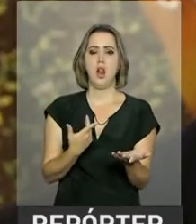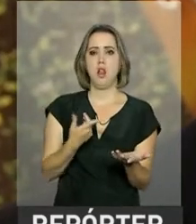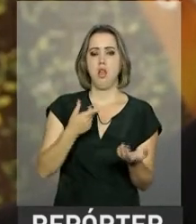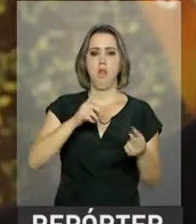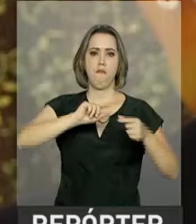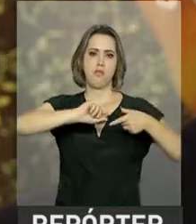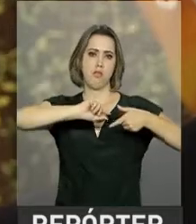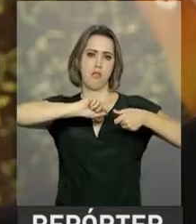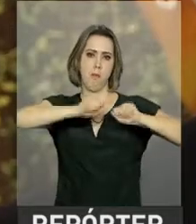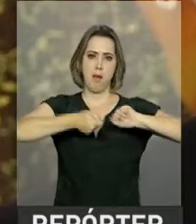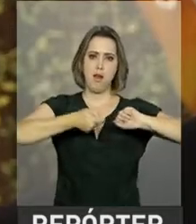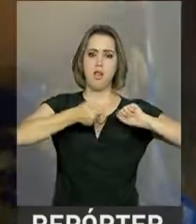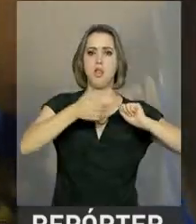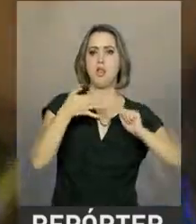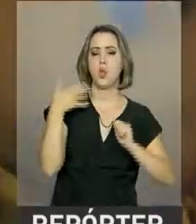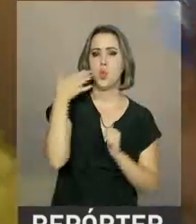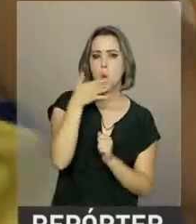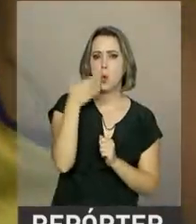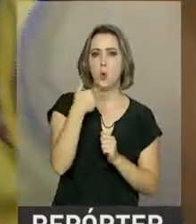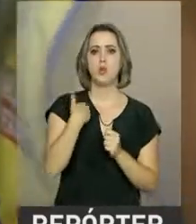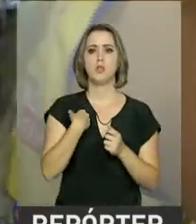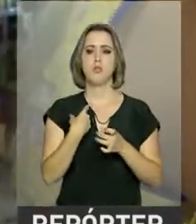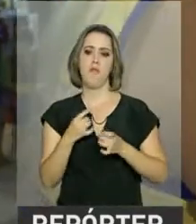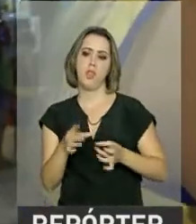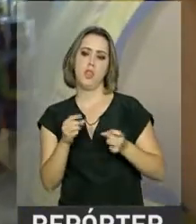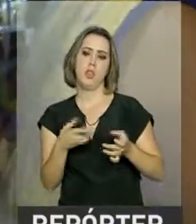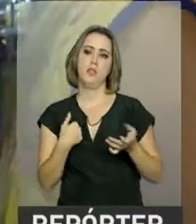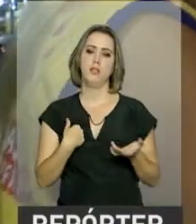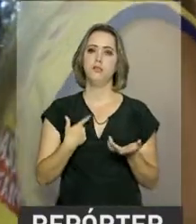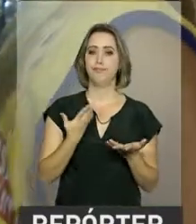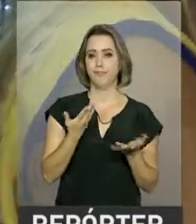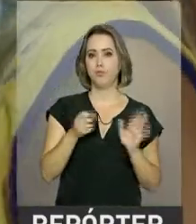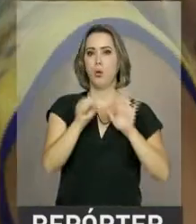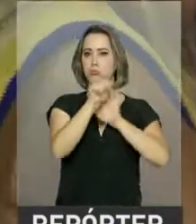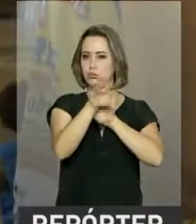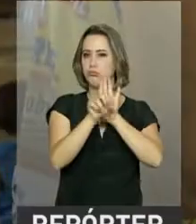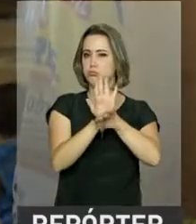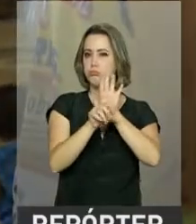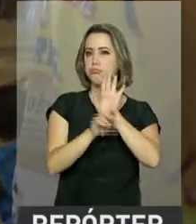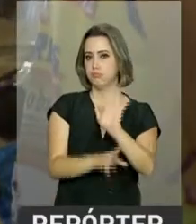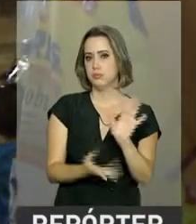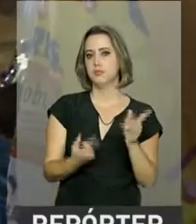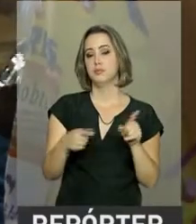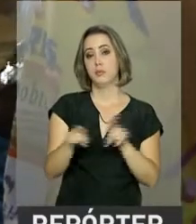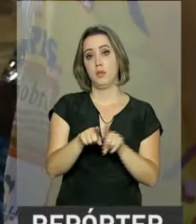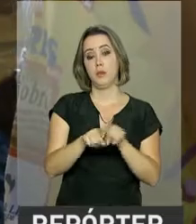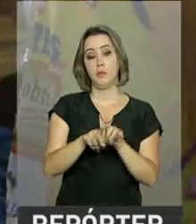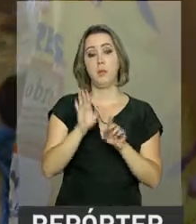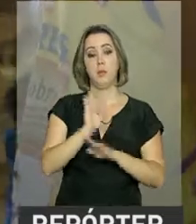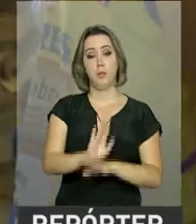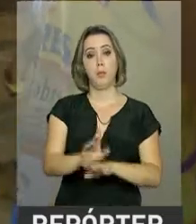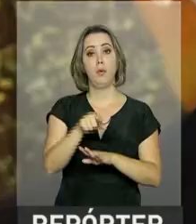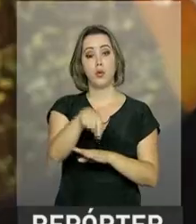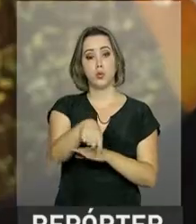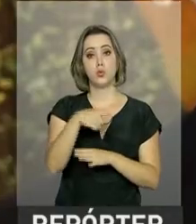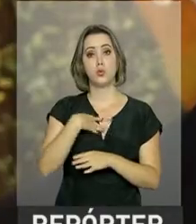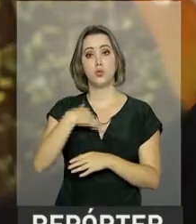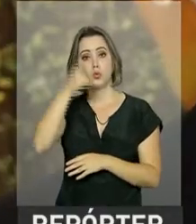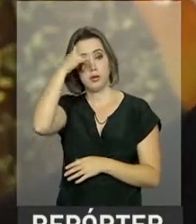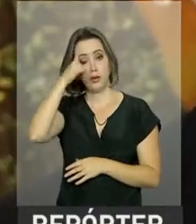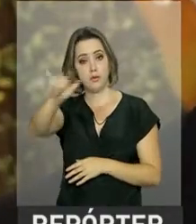balas, doces, ambulante. O superintendente lembra que a população também pode ajudar a combater o trabalho infantil.